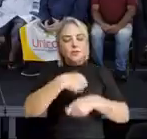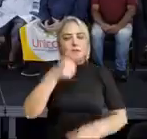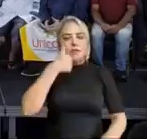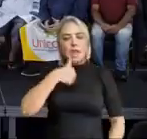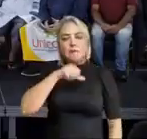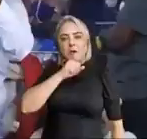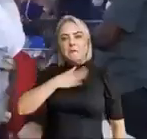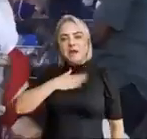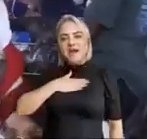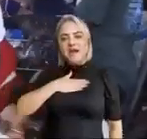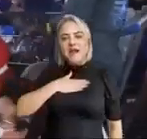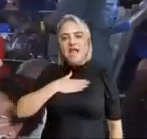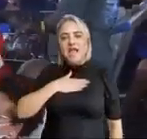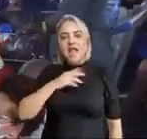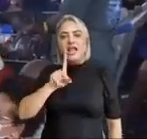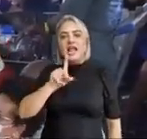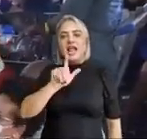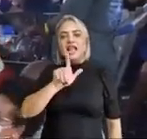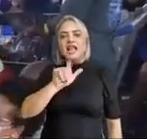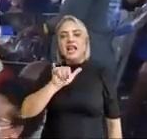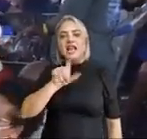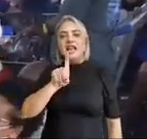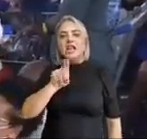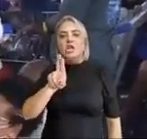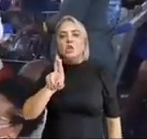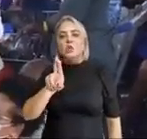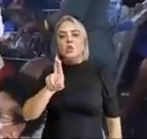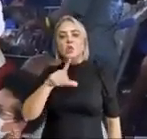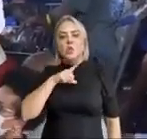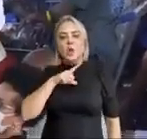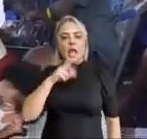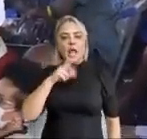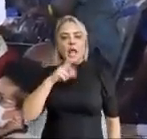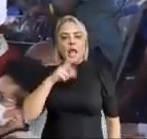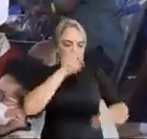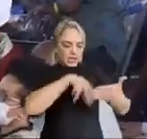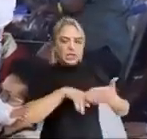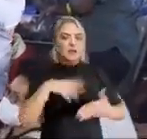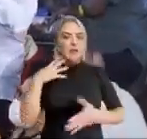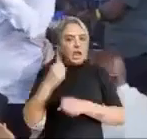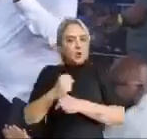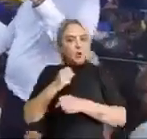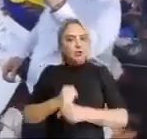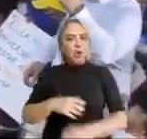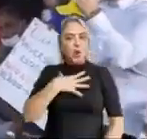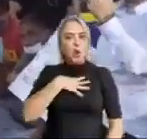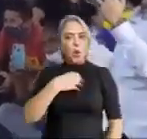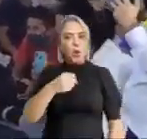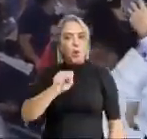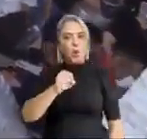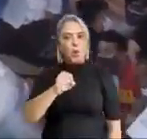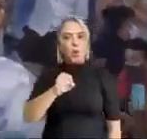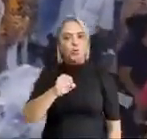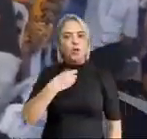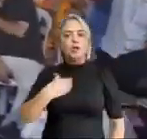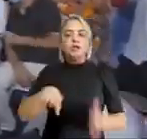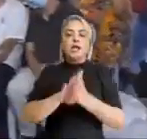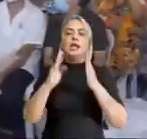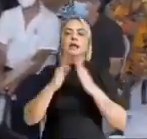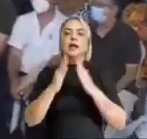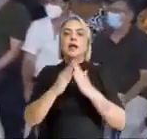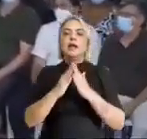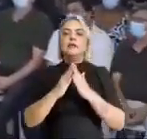era analfabeta, mas ela sabia contar dinheiro. E os 8 filhos da dona Lindu chegavam em casa no final do